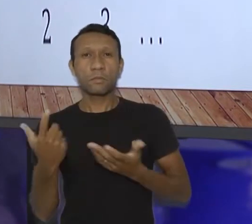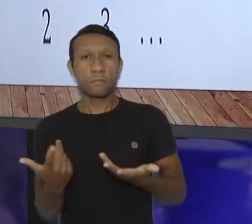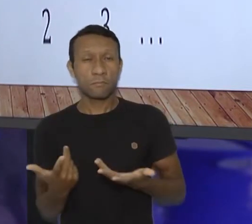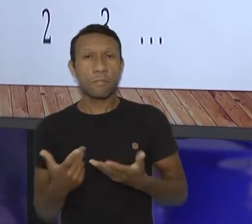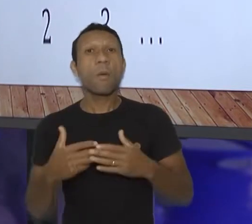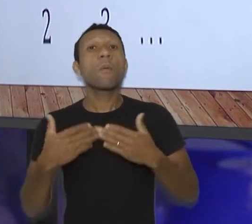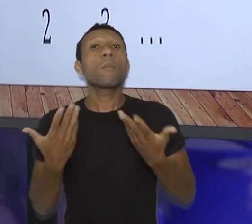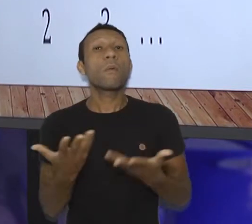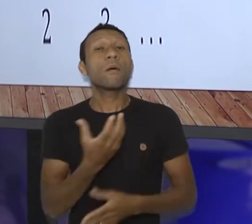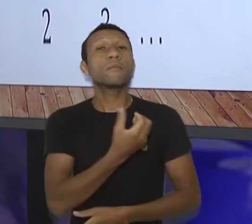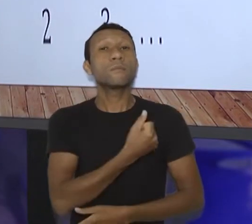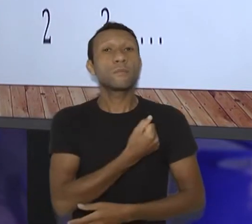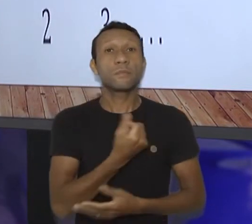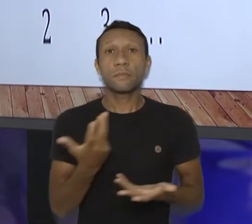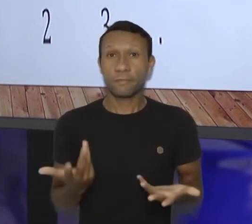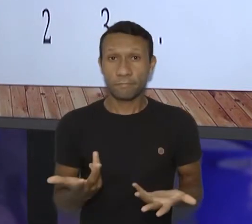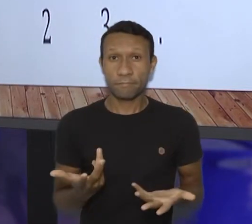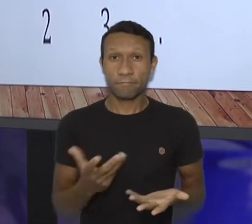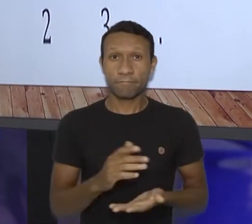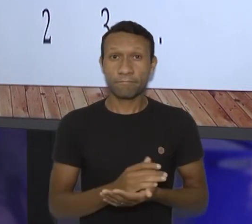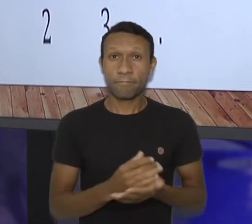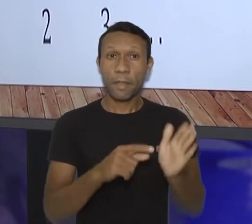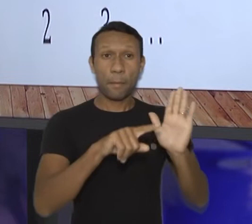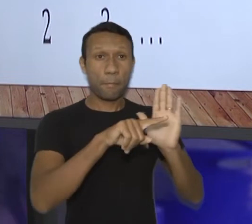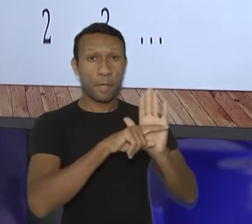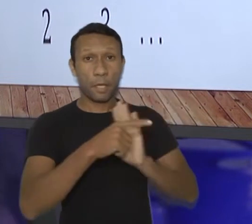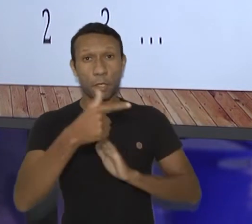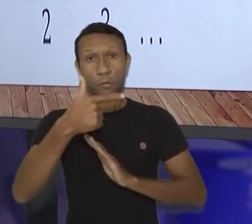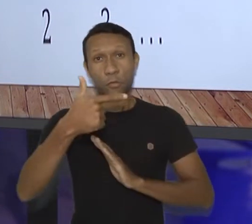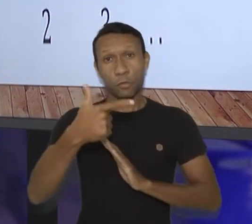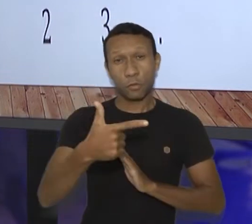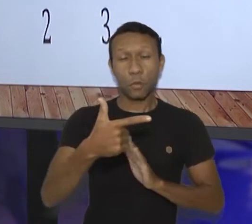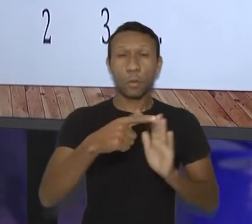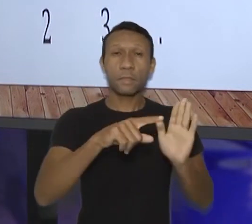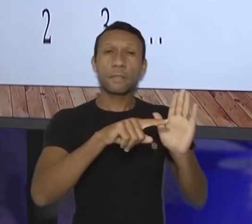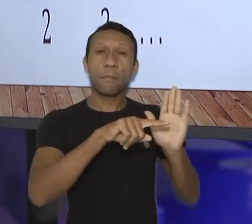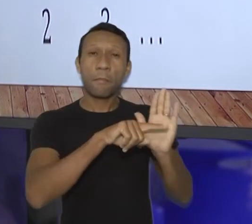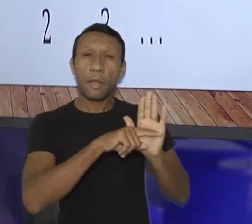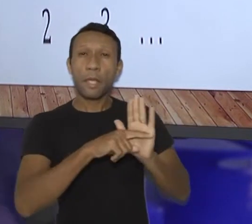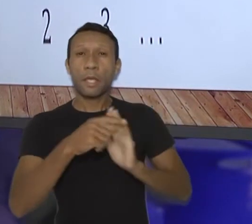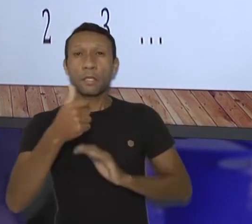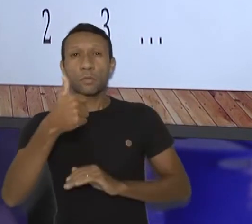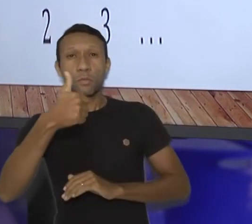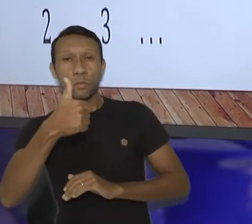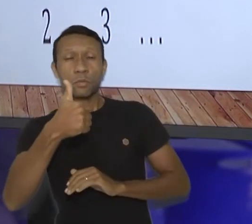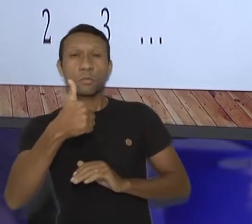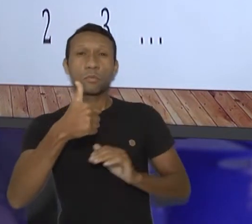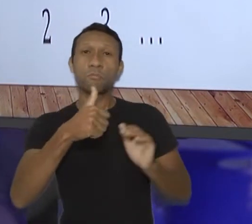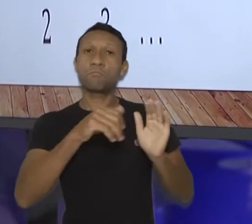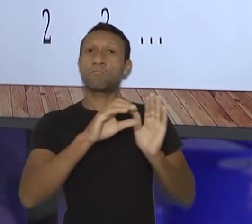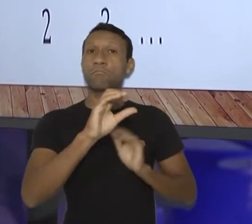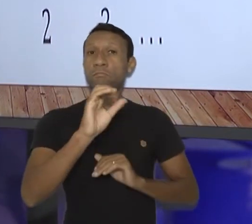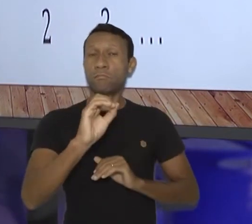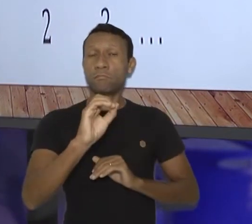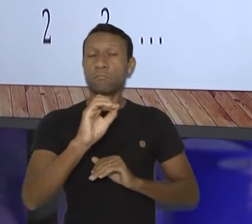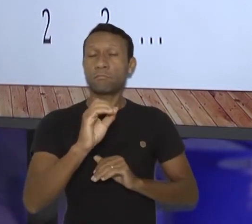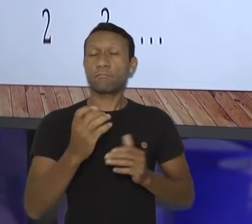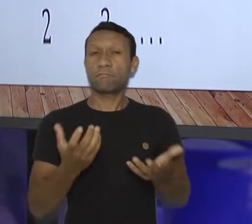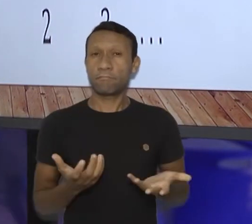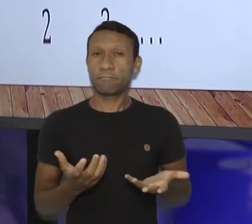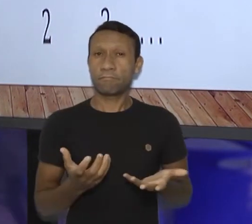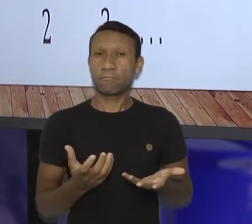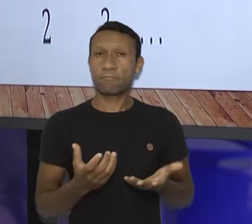temos aqui que são os números menos 2, menos 1, o 0 e o 1. Na letra C,